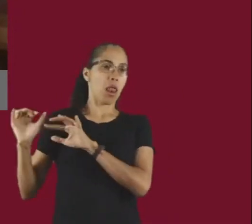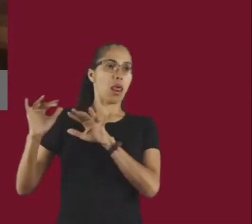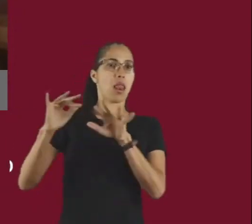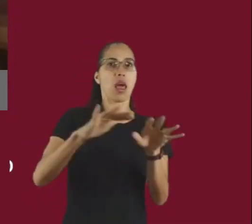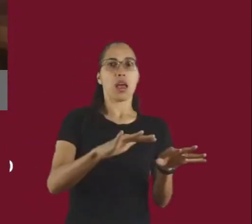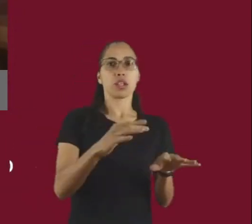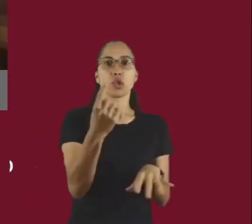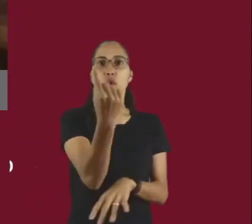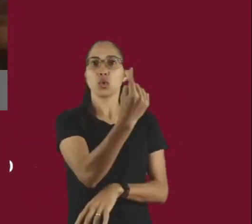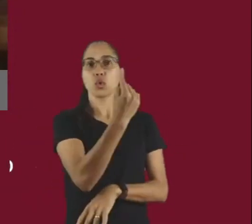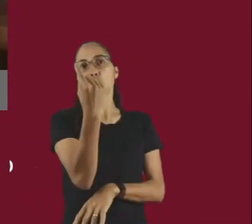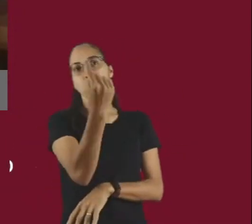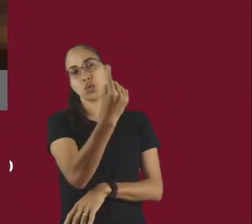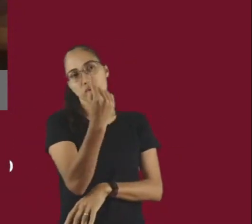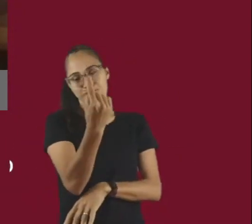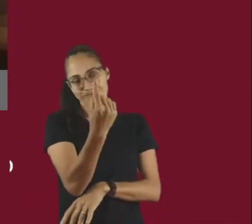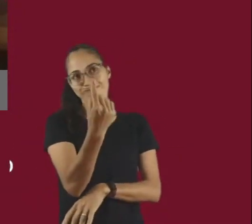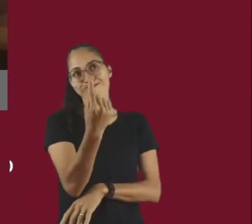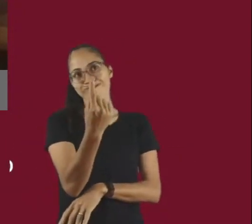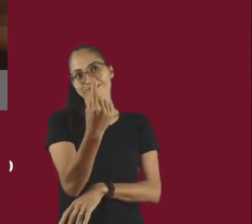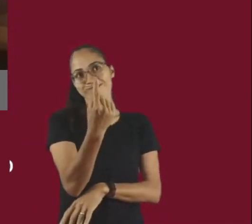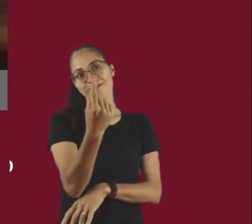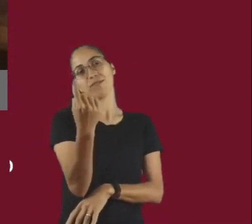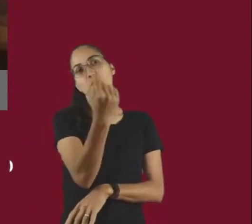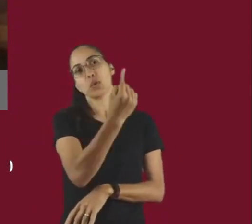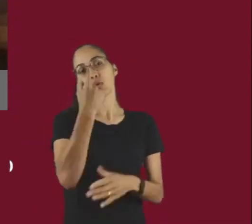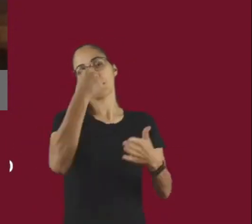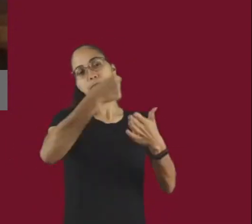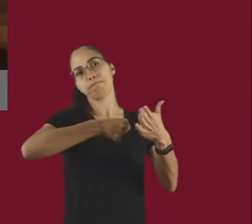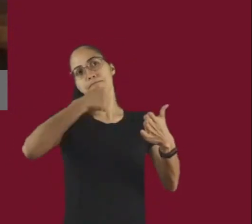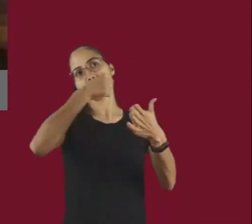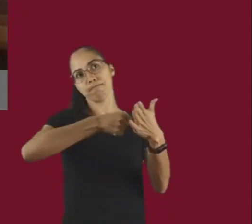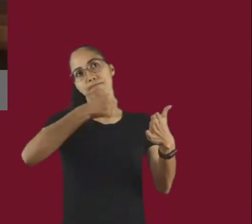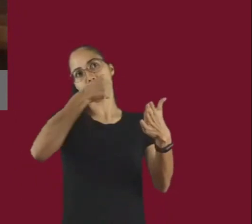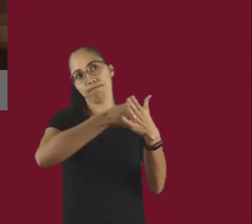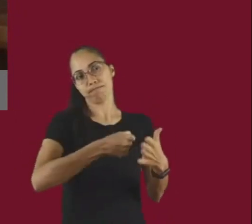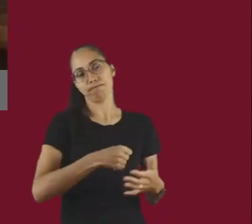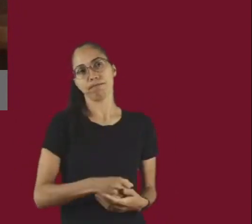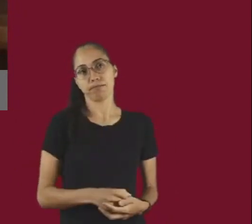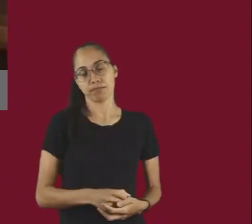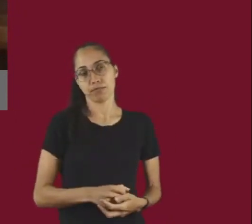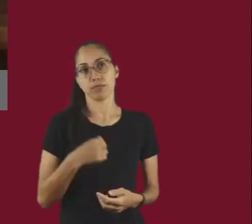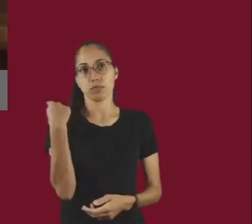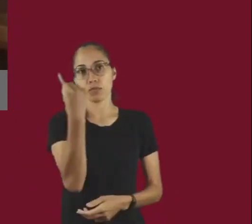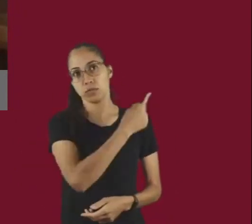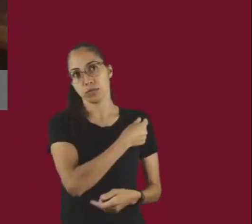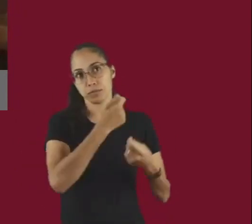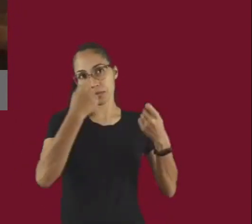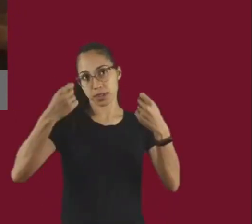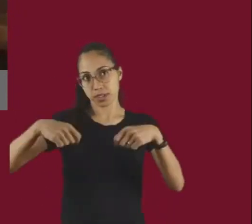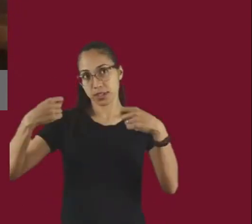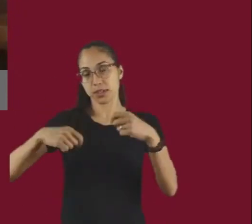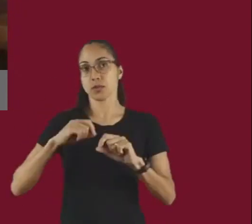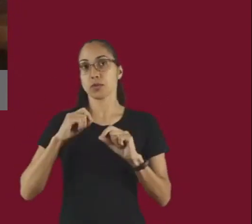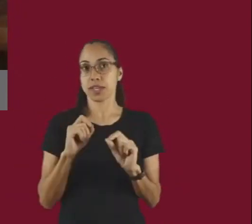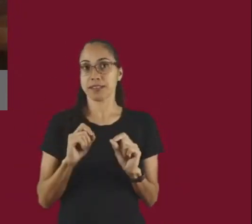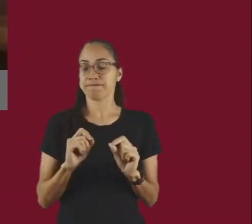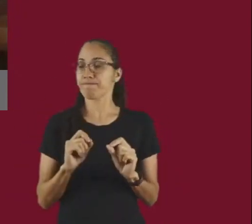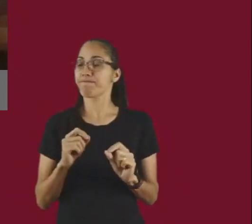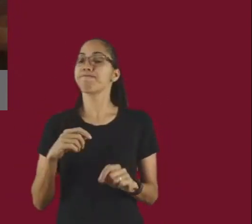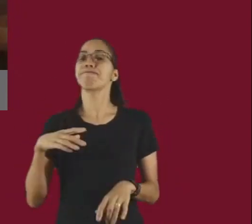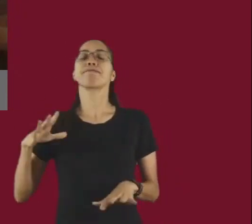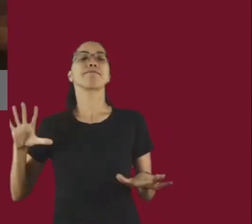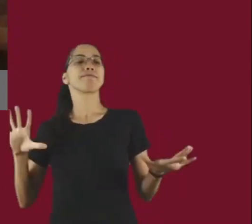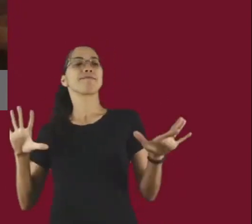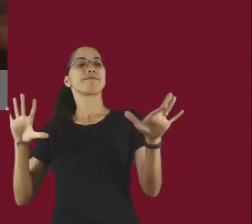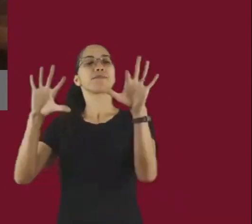lá, né? Eles ficam sozinhos na luta. Então, assim, a gente tem que se colocar como aliado das